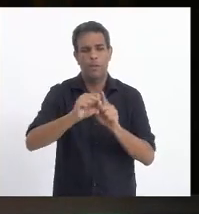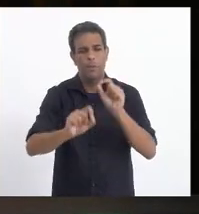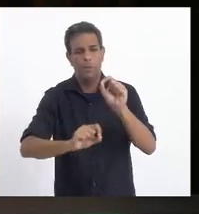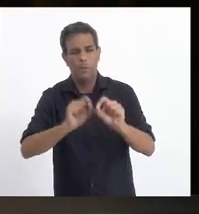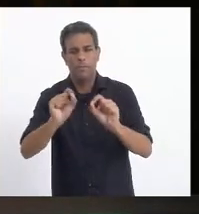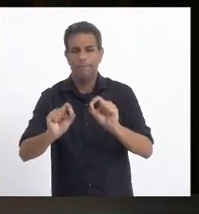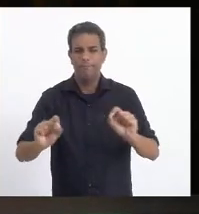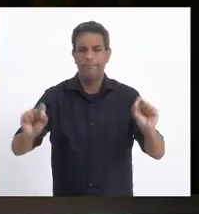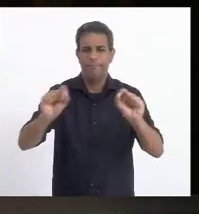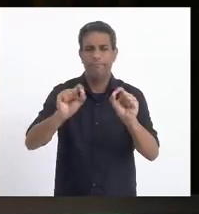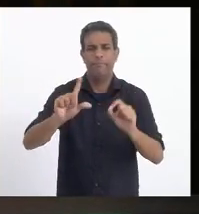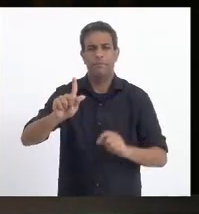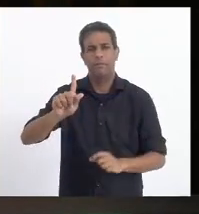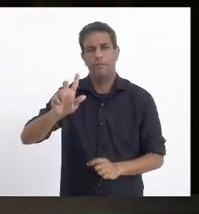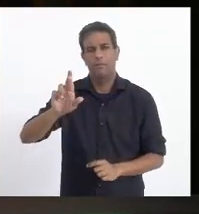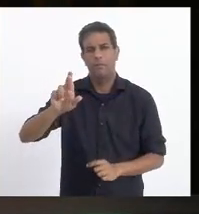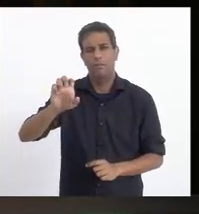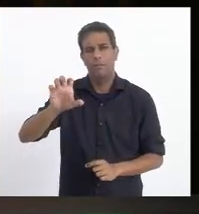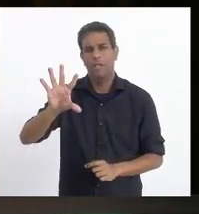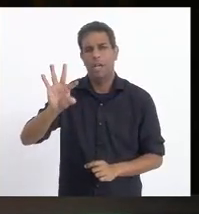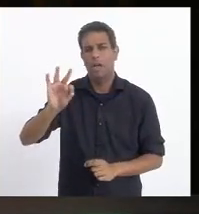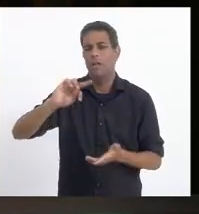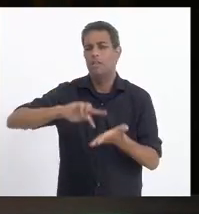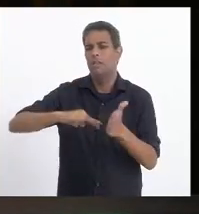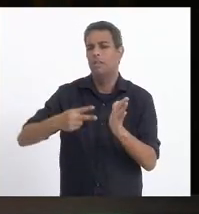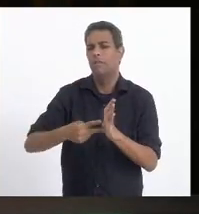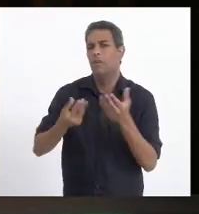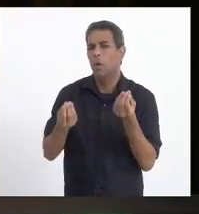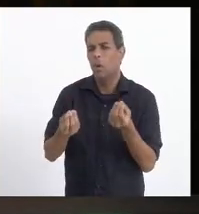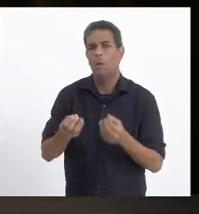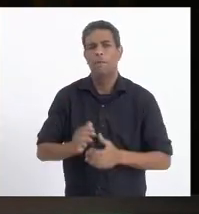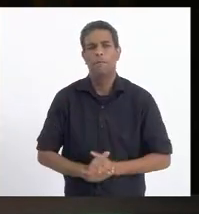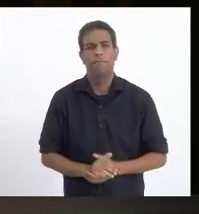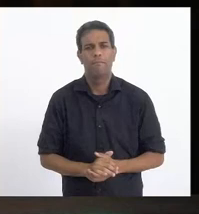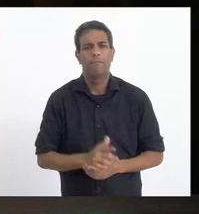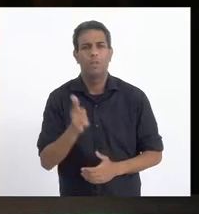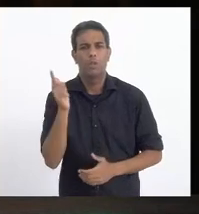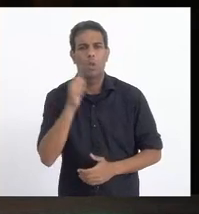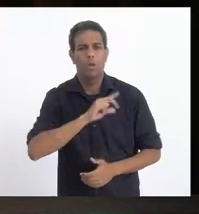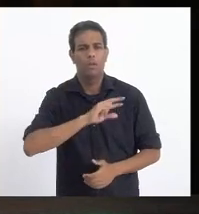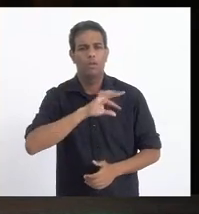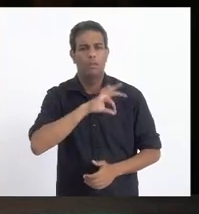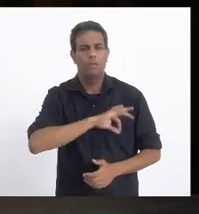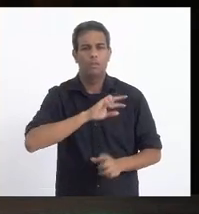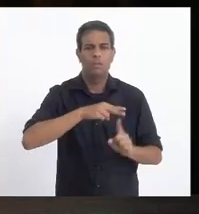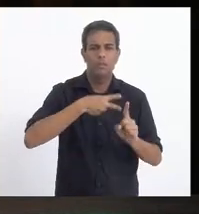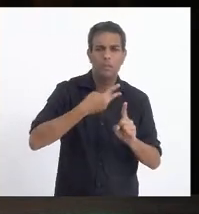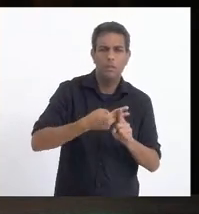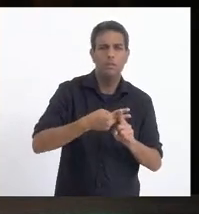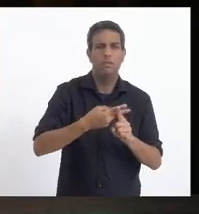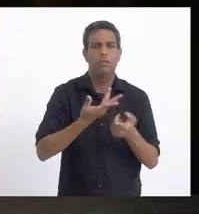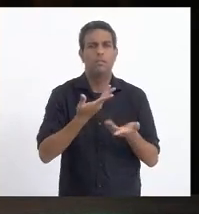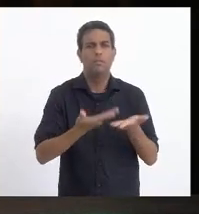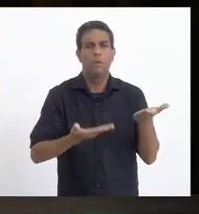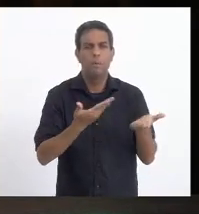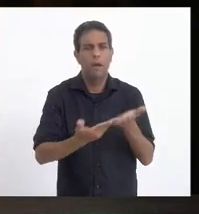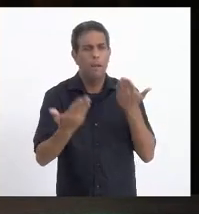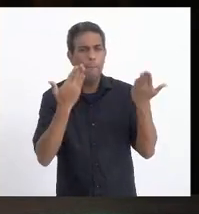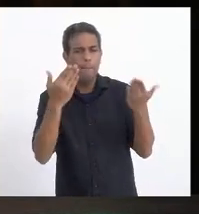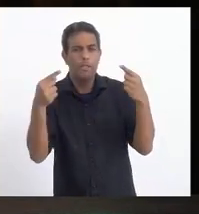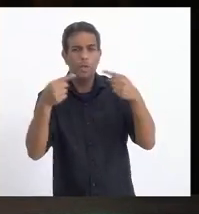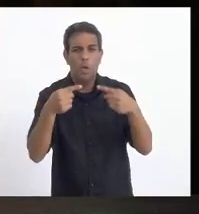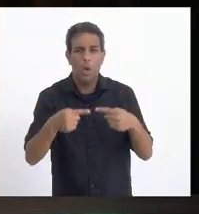exatamente a Gretchen O que é Gretchen gratificação para compensar o permanente desgaste físico e